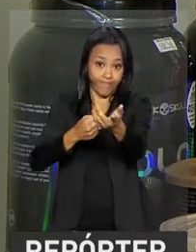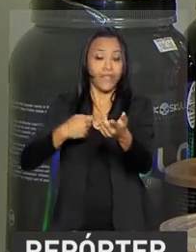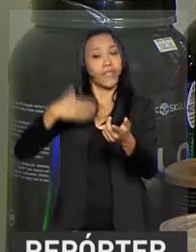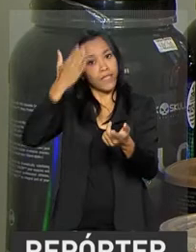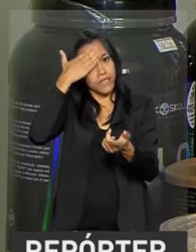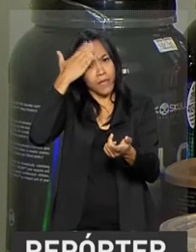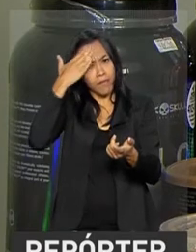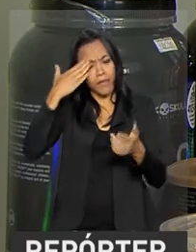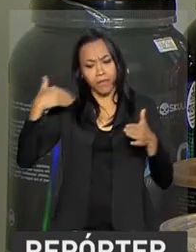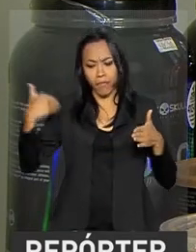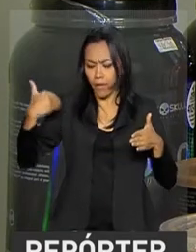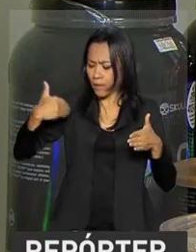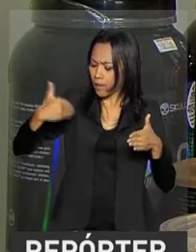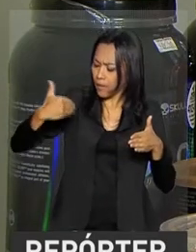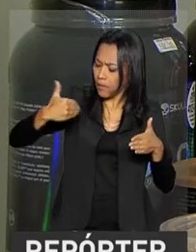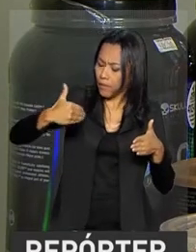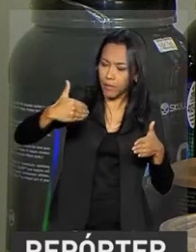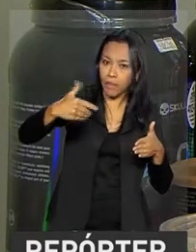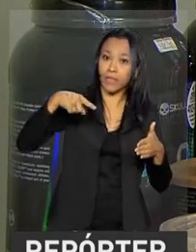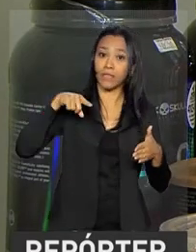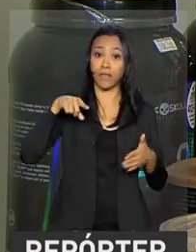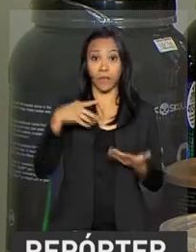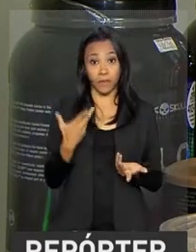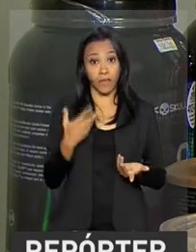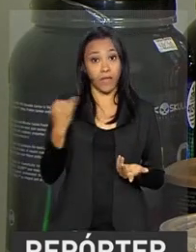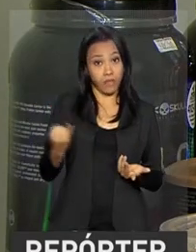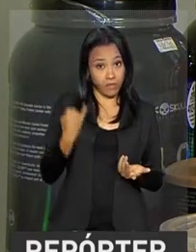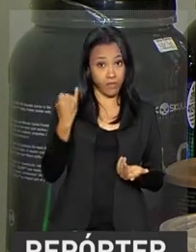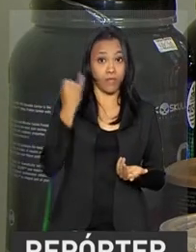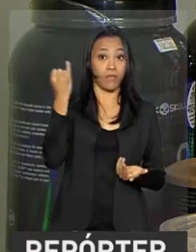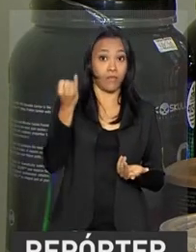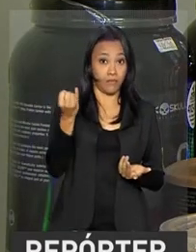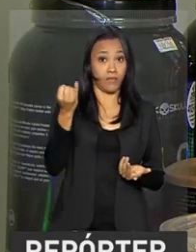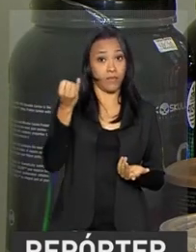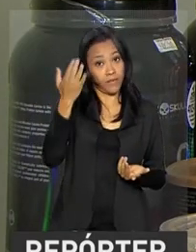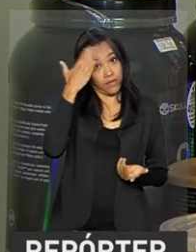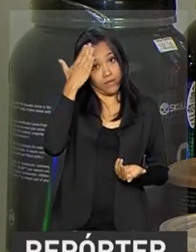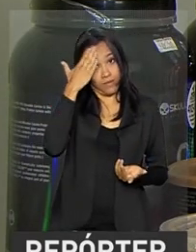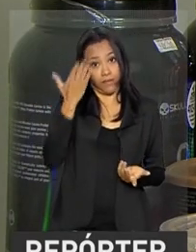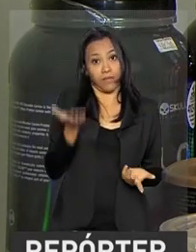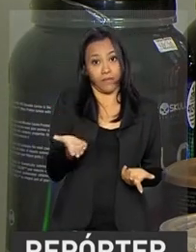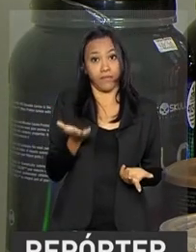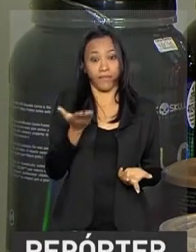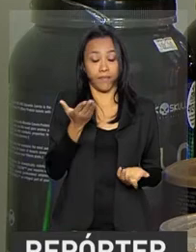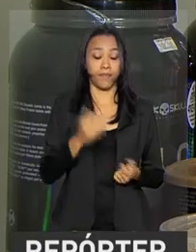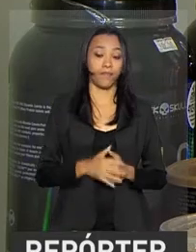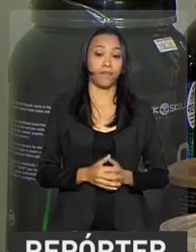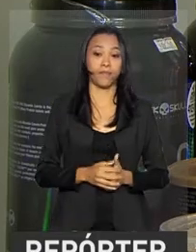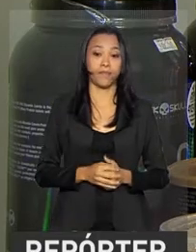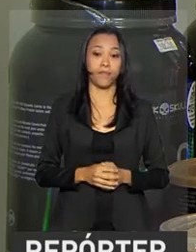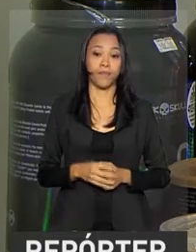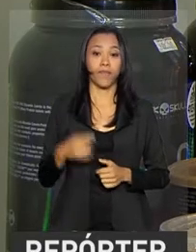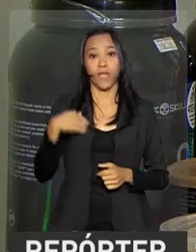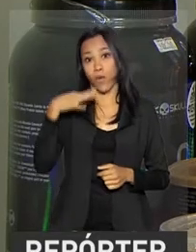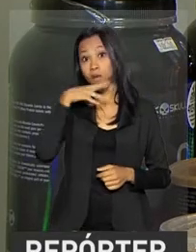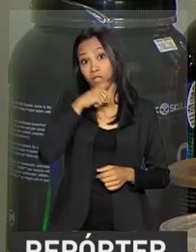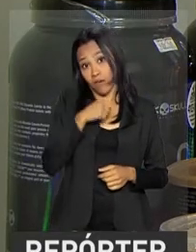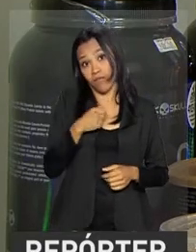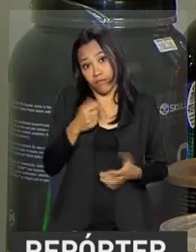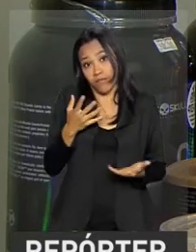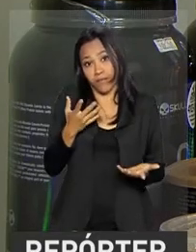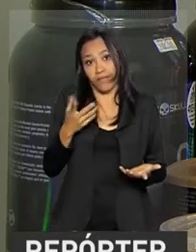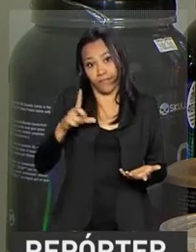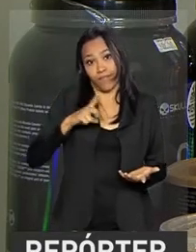etapas corretas, né? Então acho que isso vai ser realmente essencial. E eu achava que era. Então